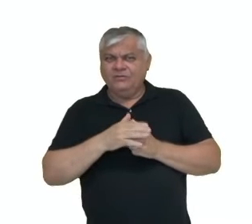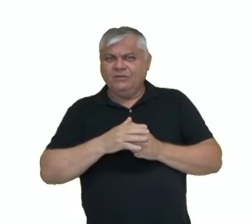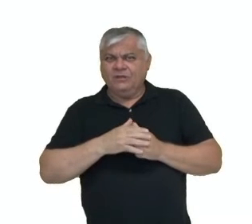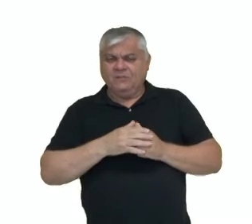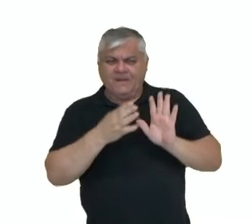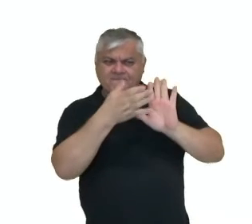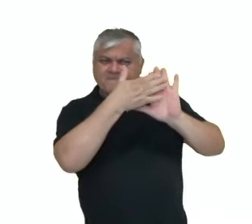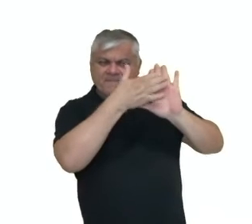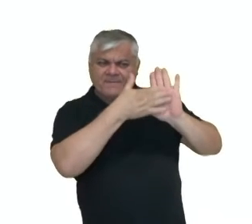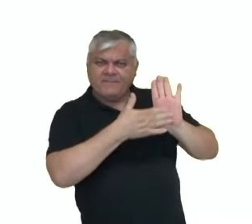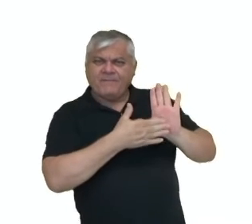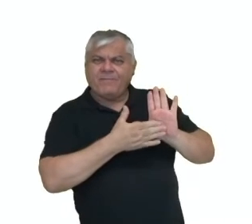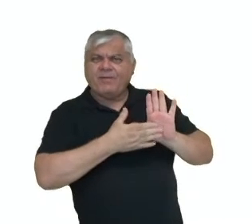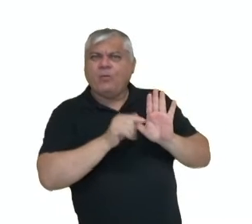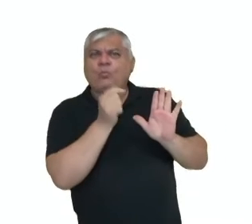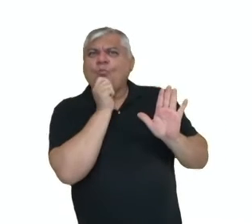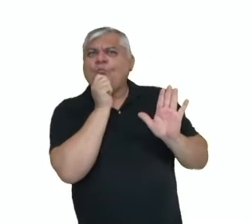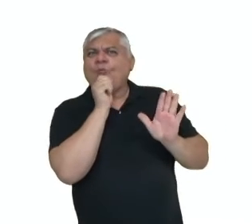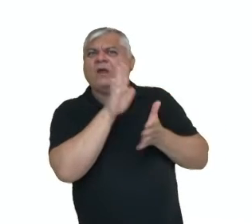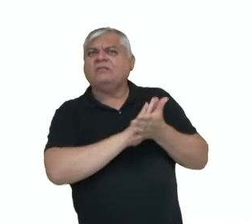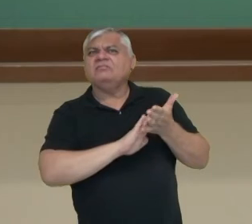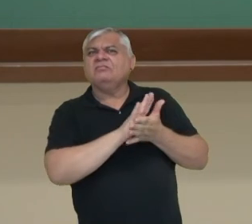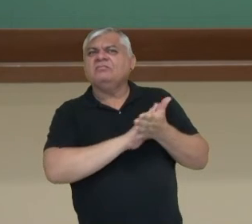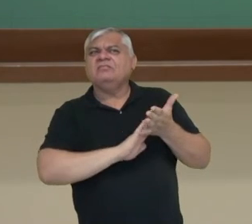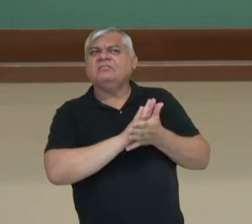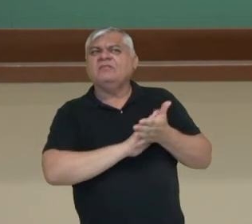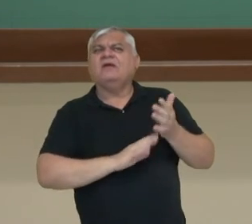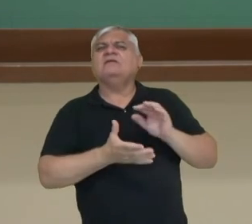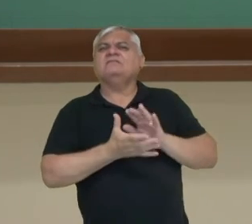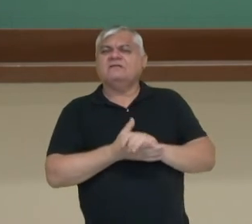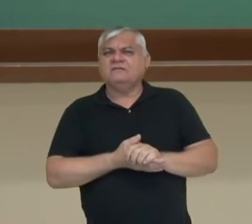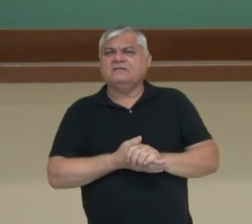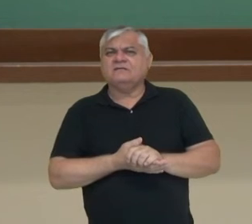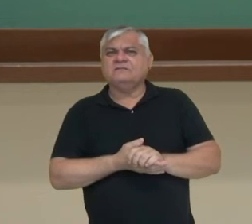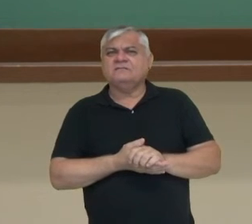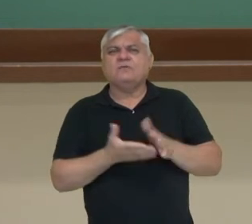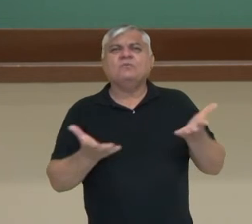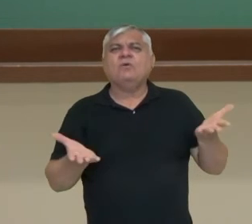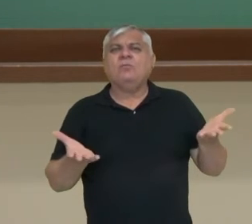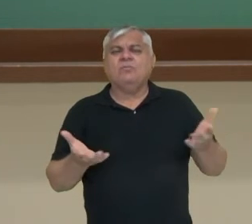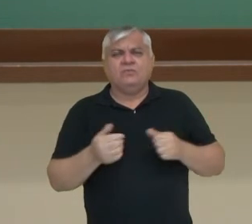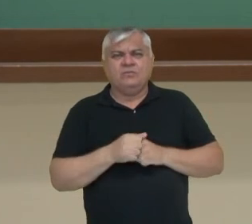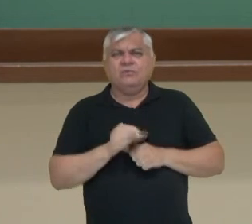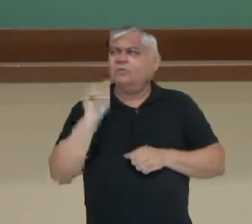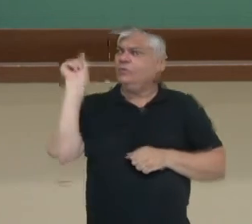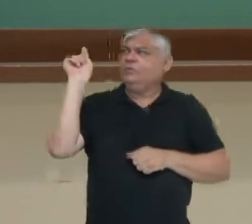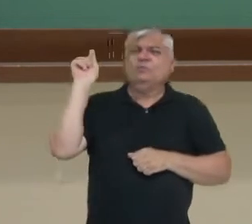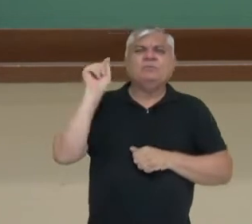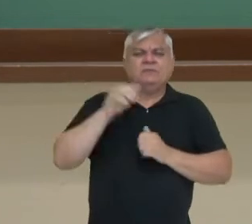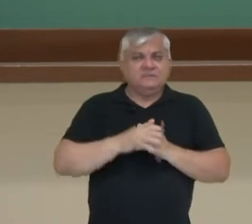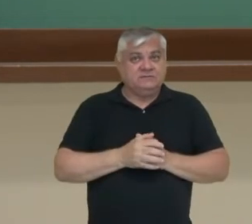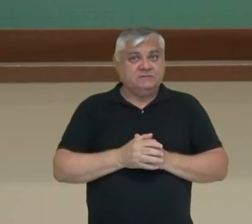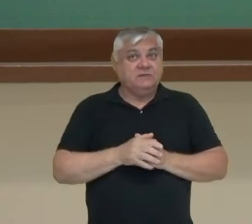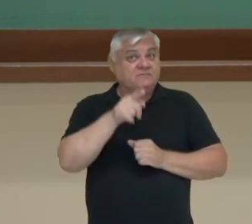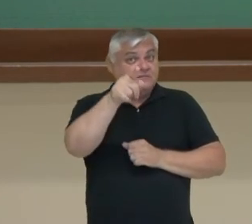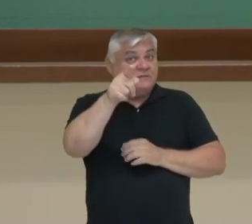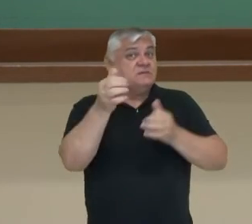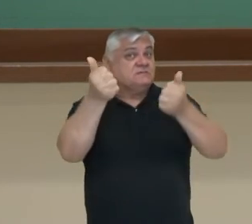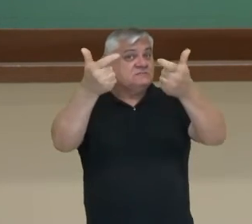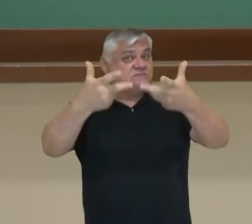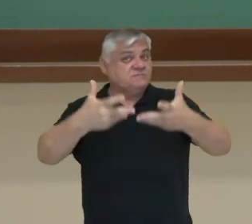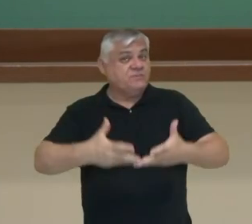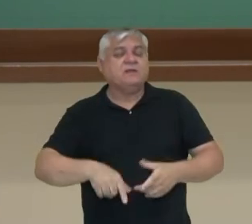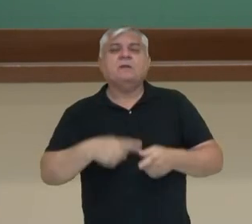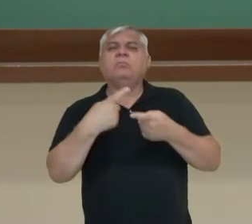prévio acordado entre as elites e com reduzida tutela dos donos do poder. Então, interpretando esse texto, eu pergunto: explique por que